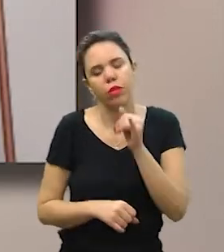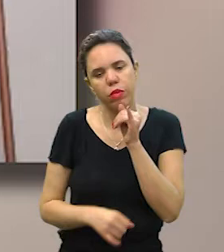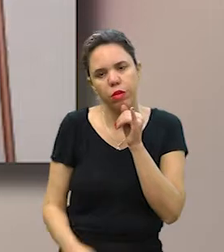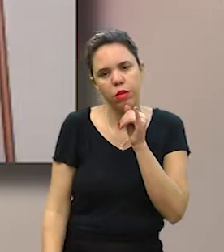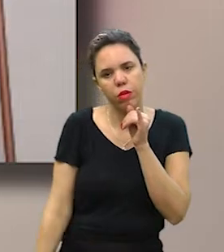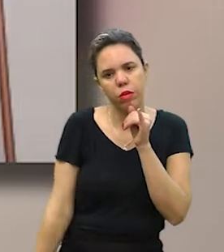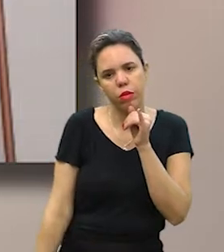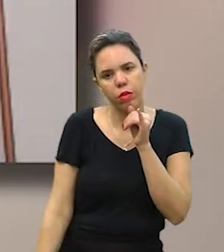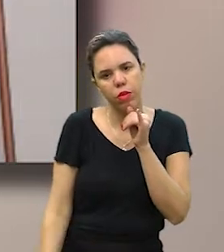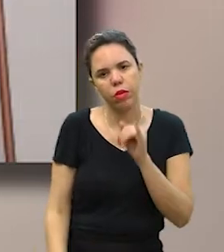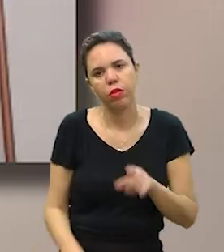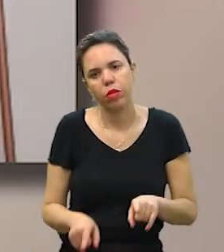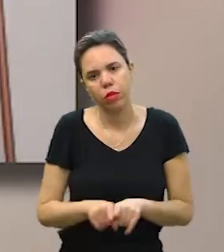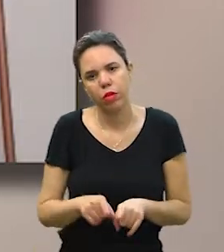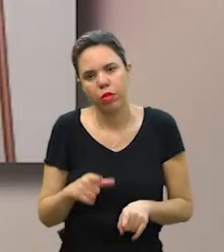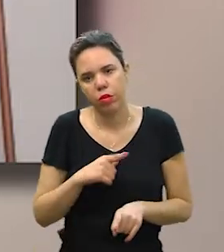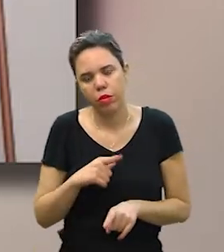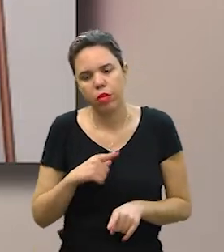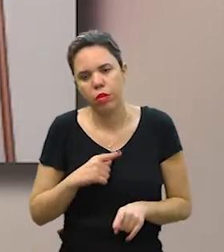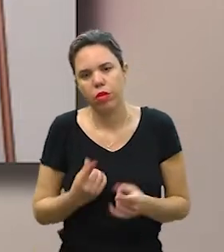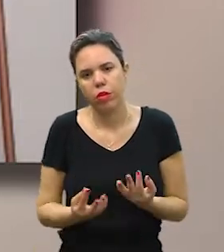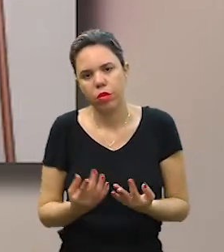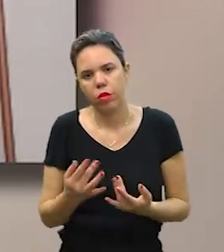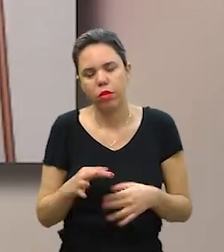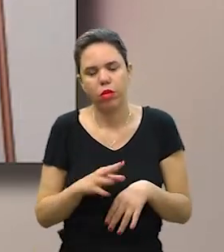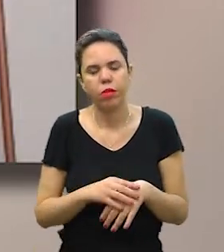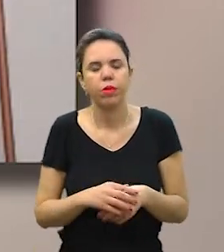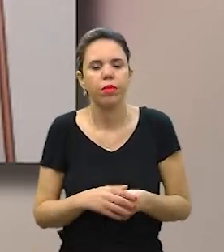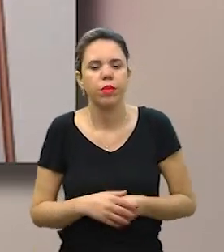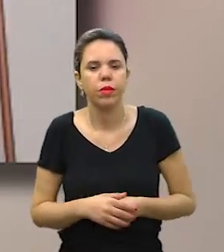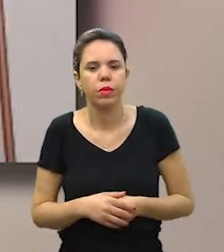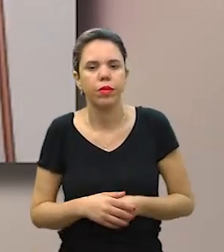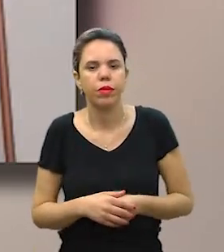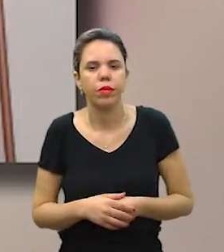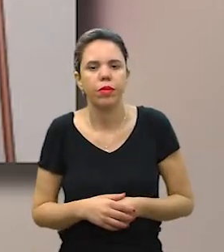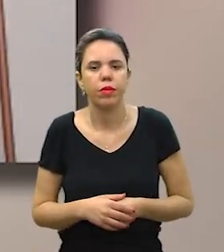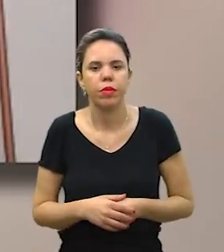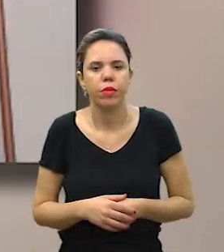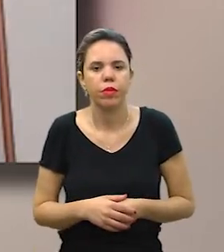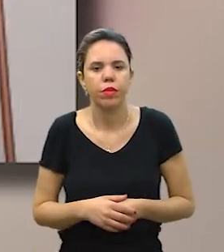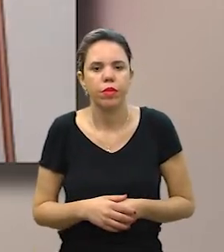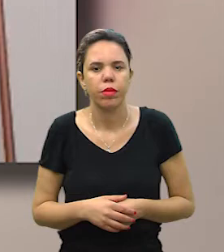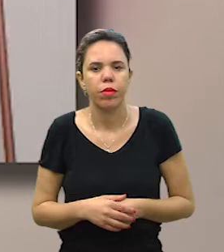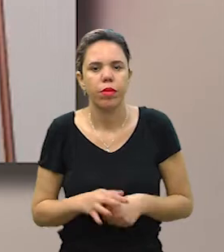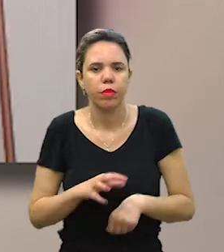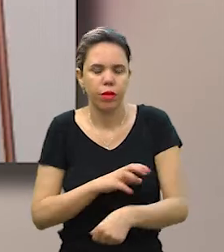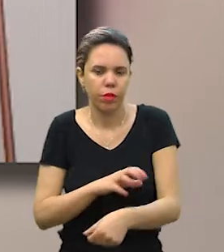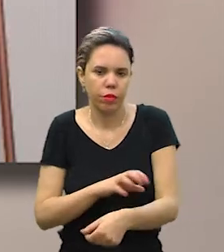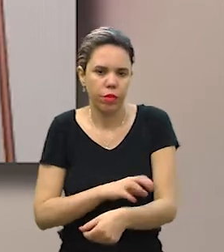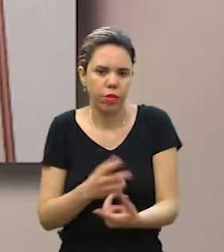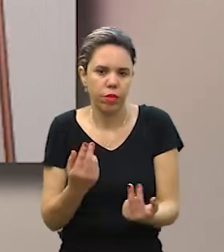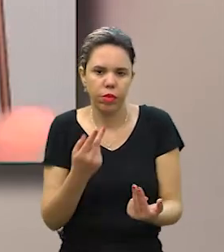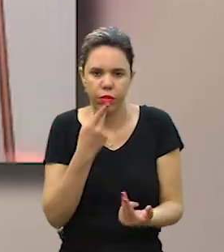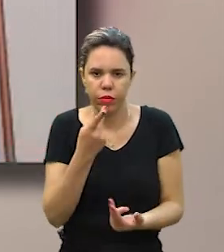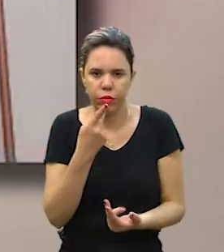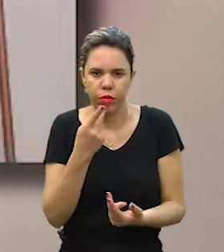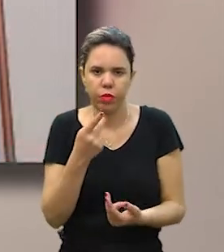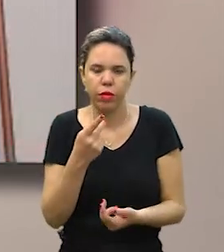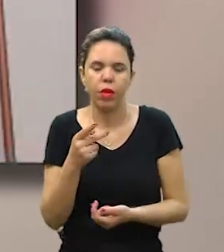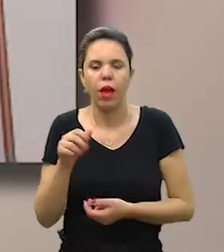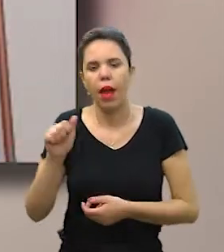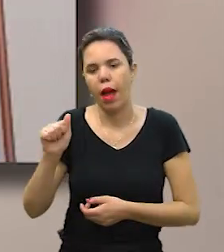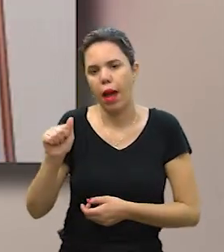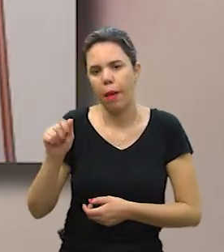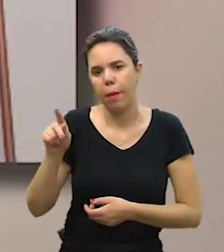Mas também existem assaduras devido a alergias, como eu disse, no